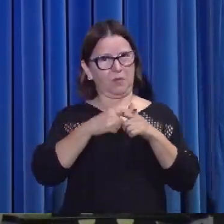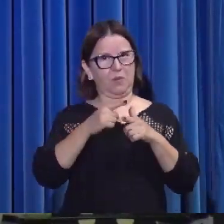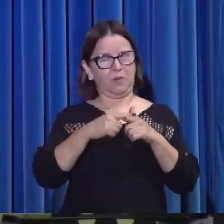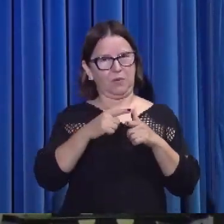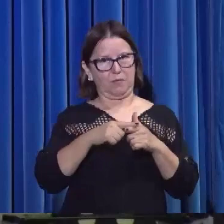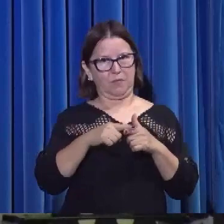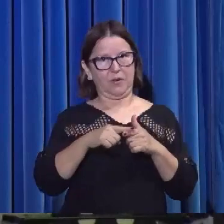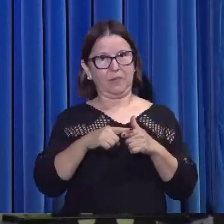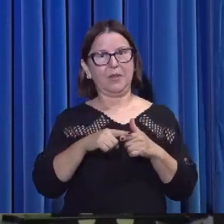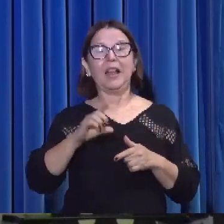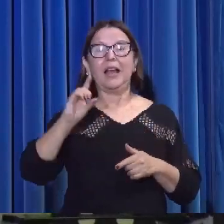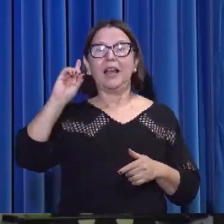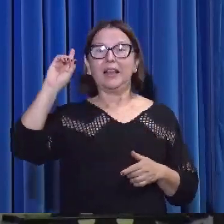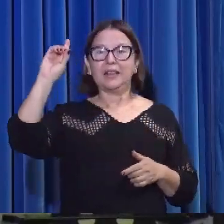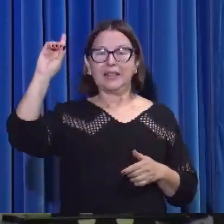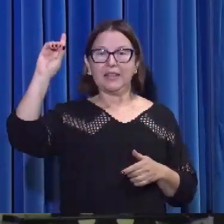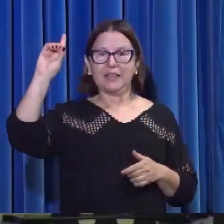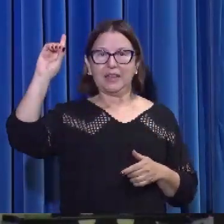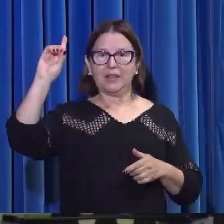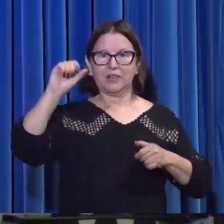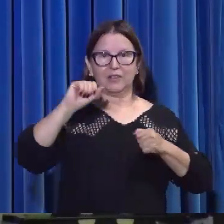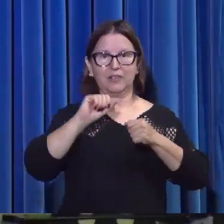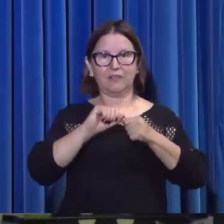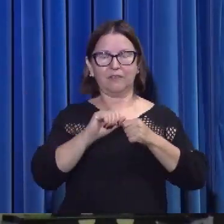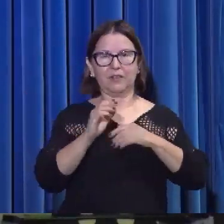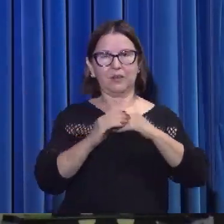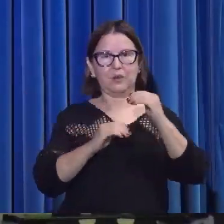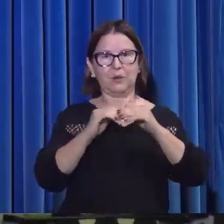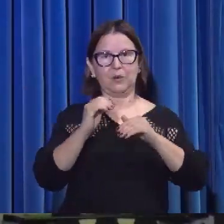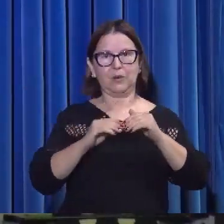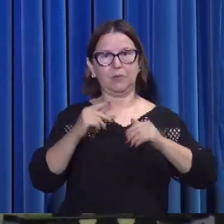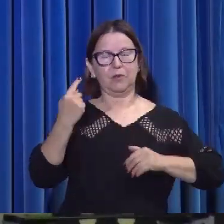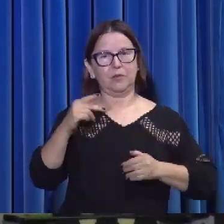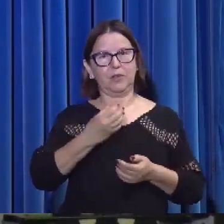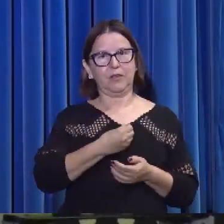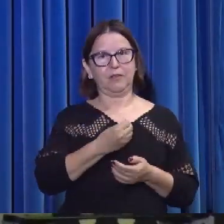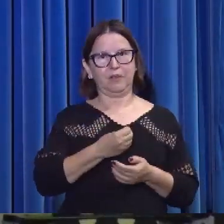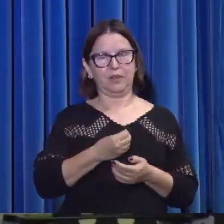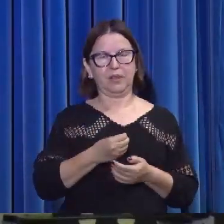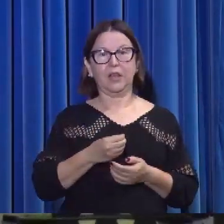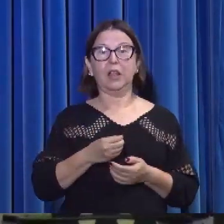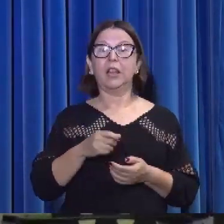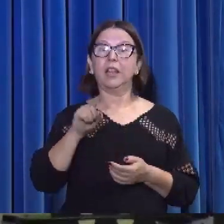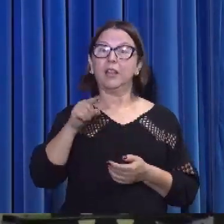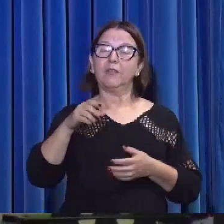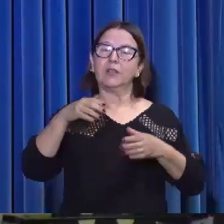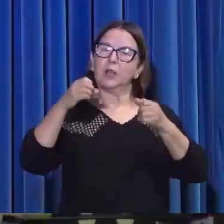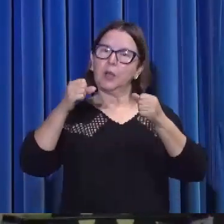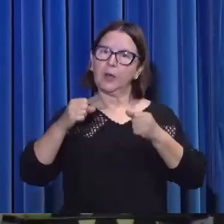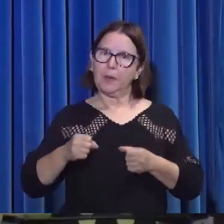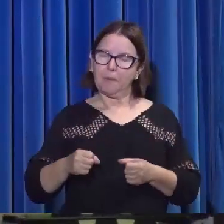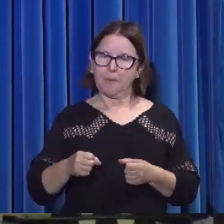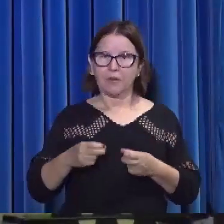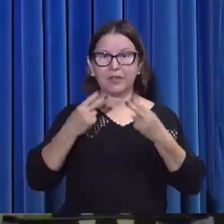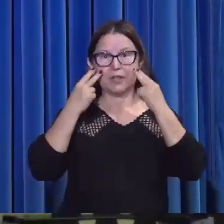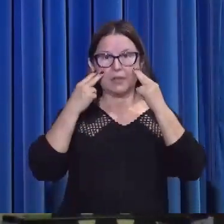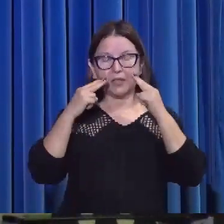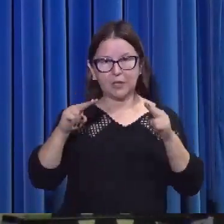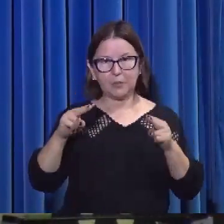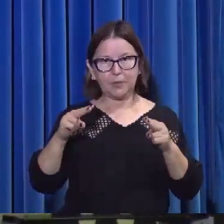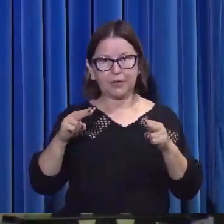Deus trabalha com você, você pode falar ali, você não está falando de uma teoria, você está falando de algo que